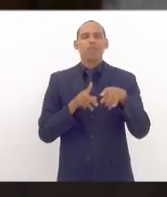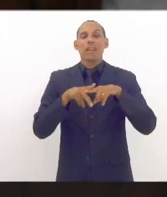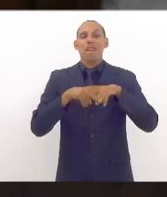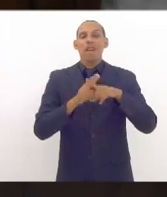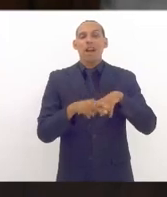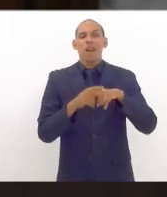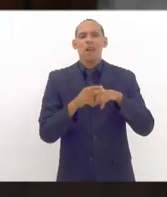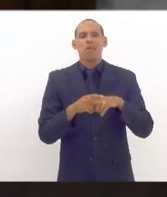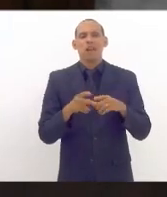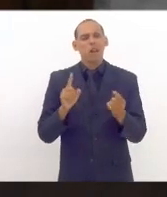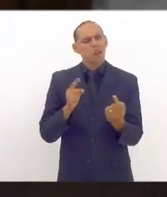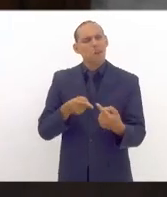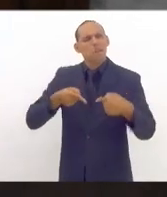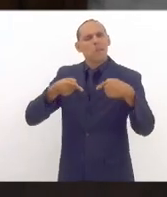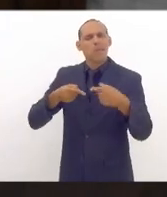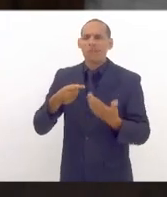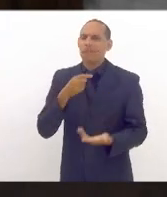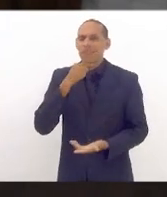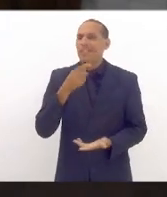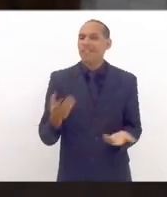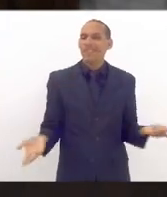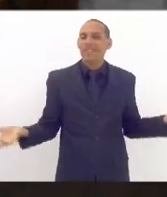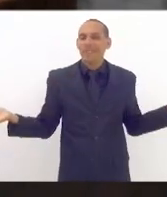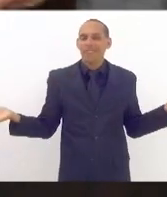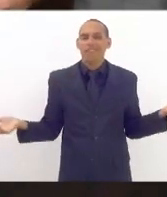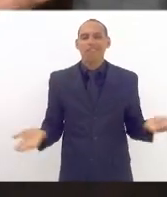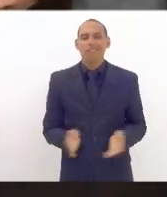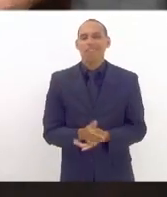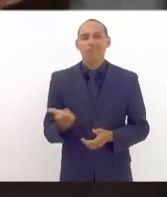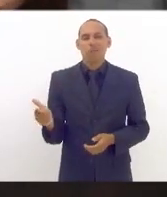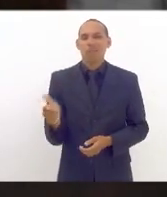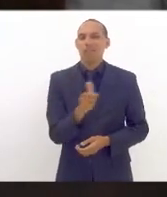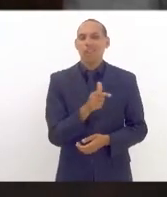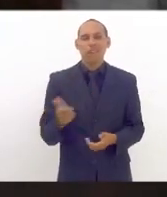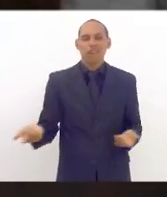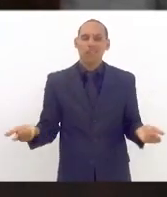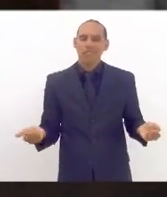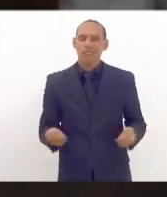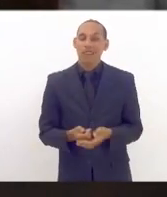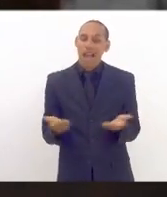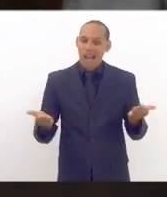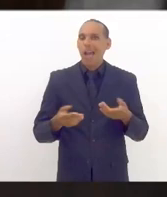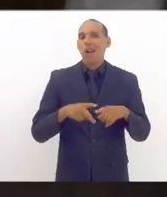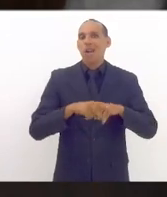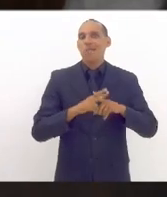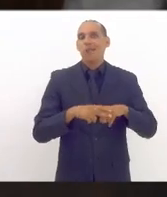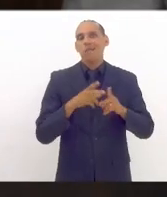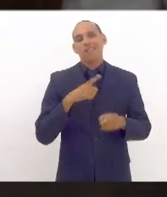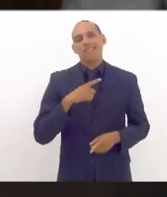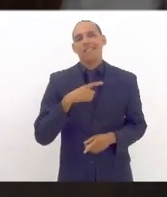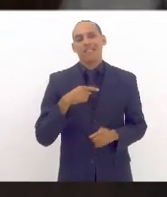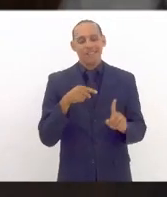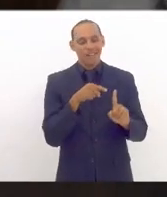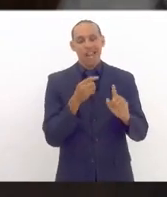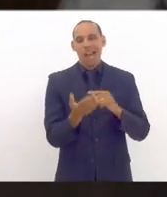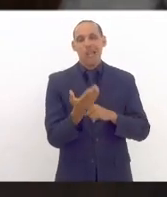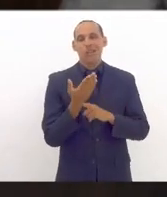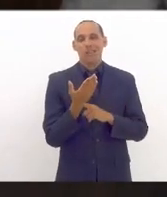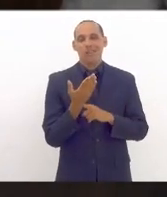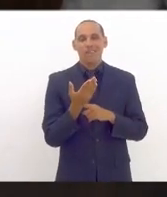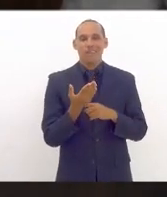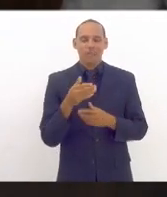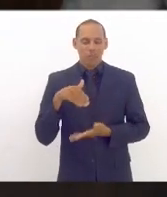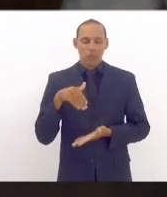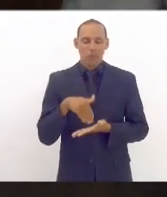para contestar não tem um instrumento para contestar e agora teremos e por isso